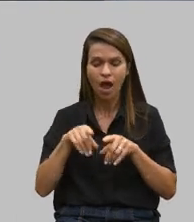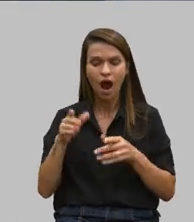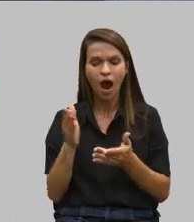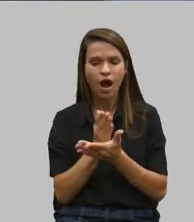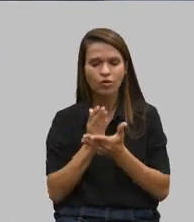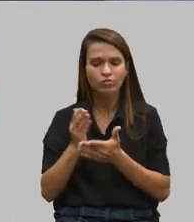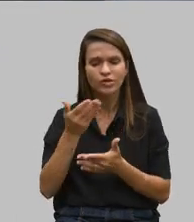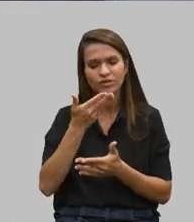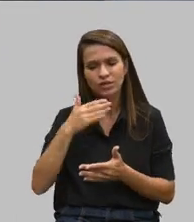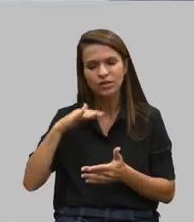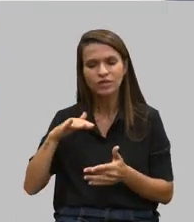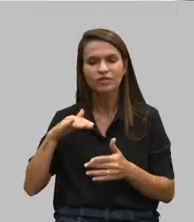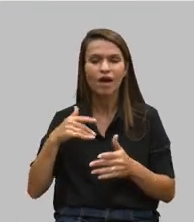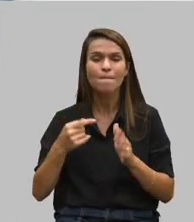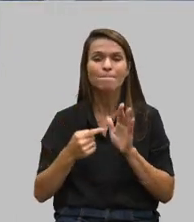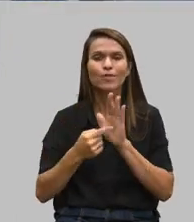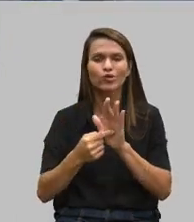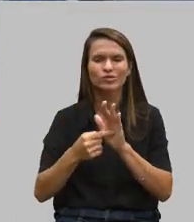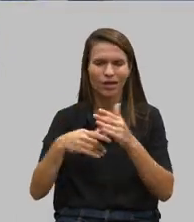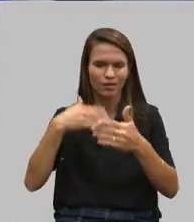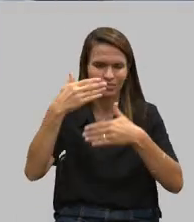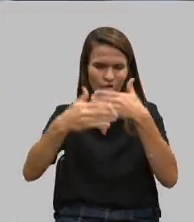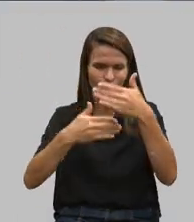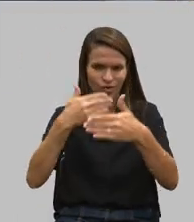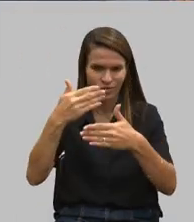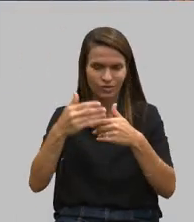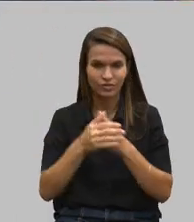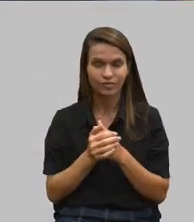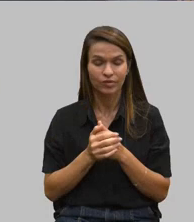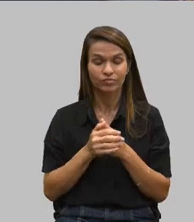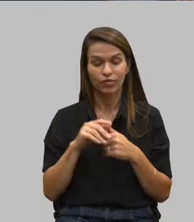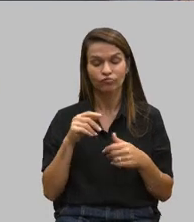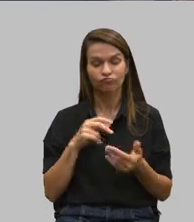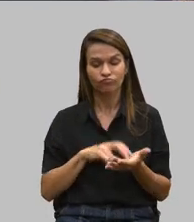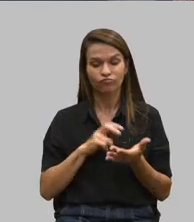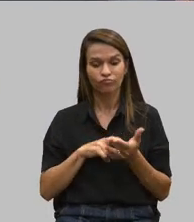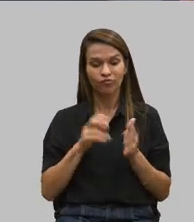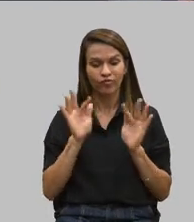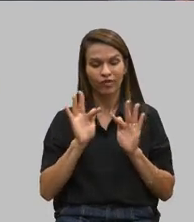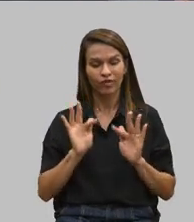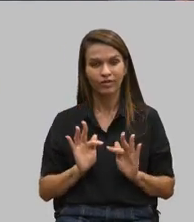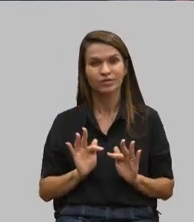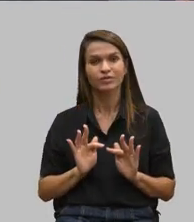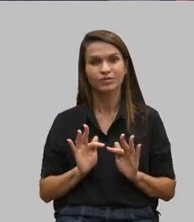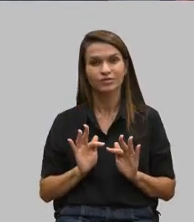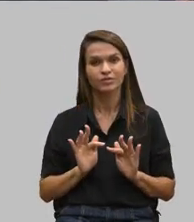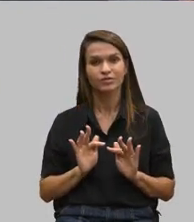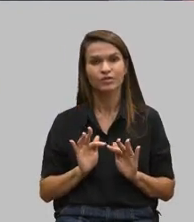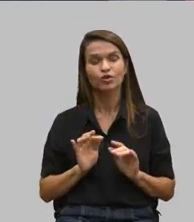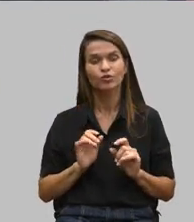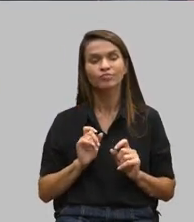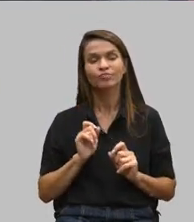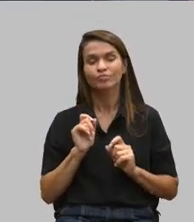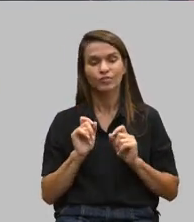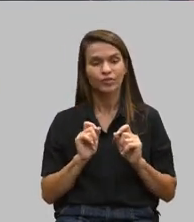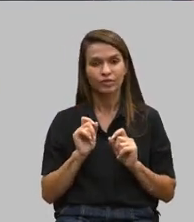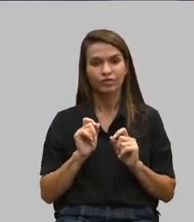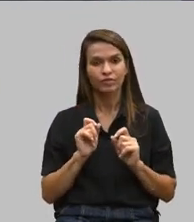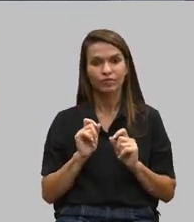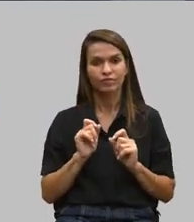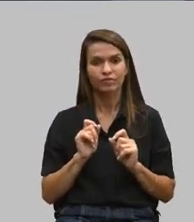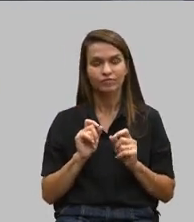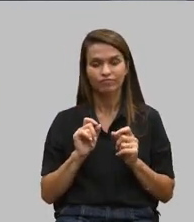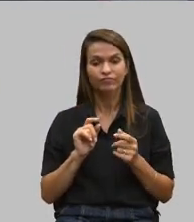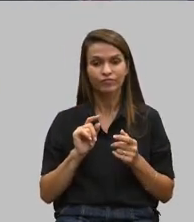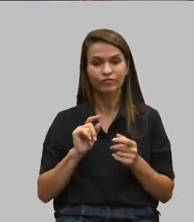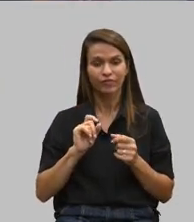desenvolvimento mas dizer que nós estamos muito felizes por por fazer eh este isso acontecer e